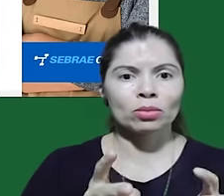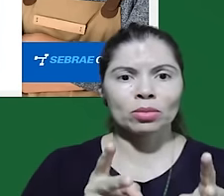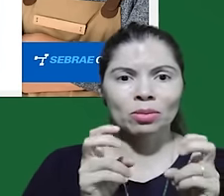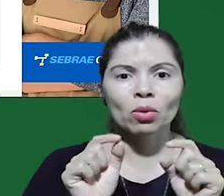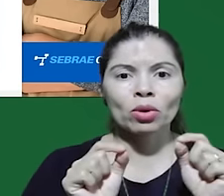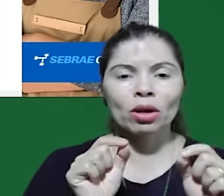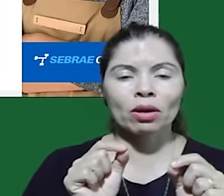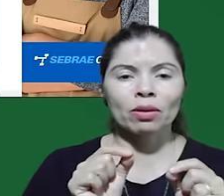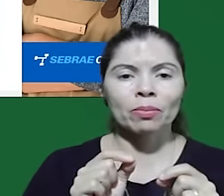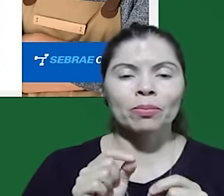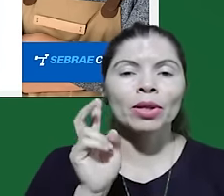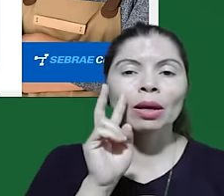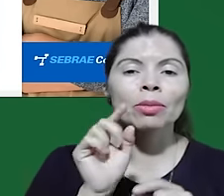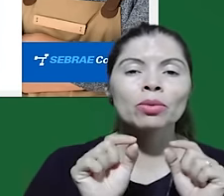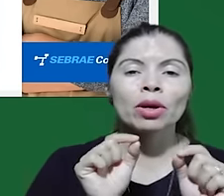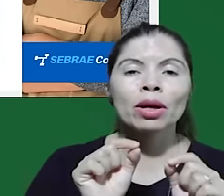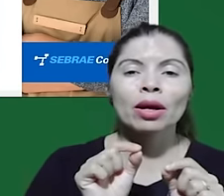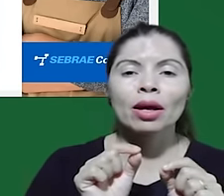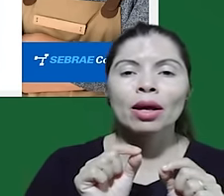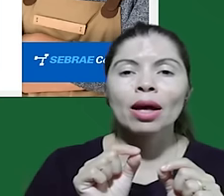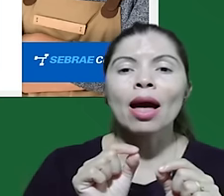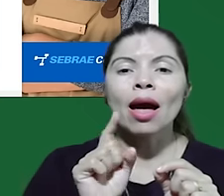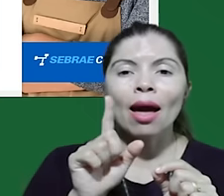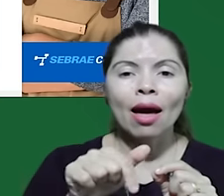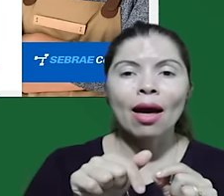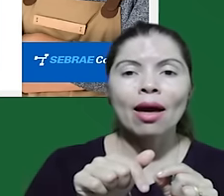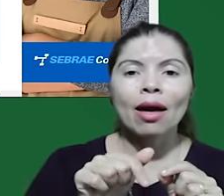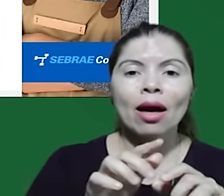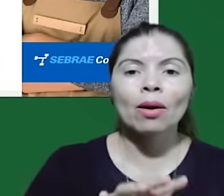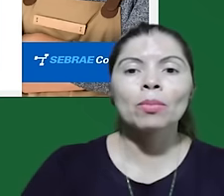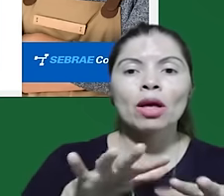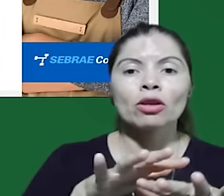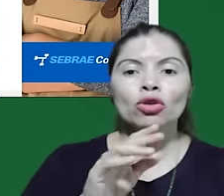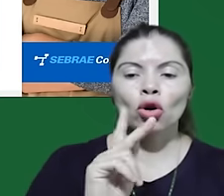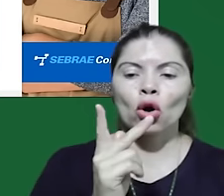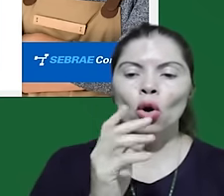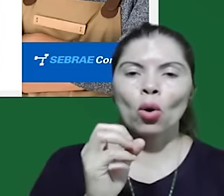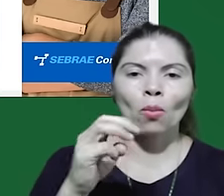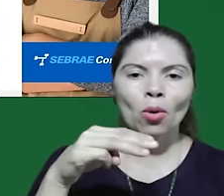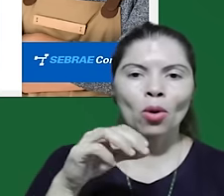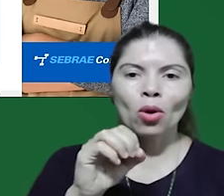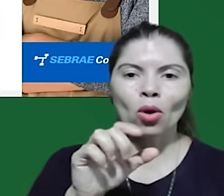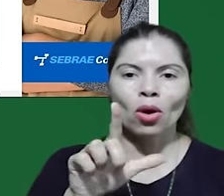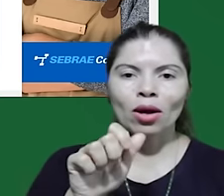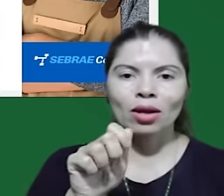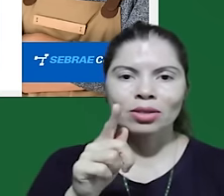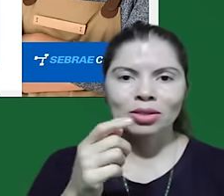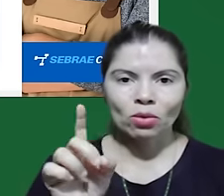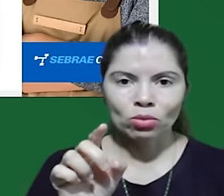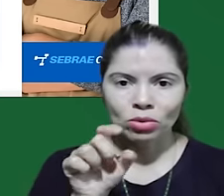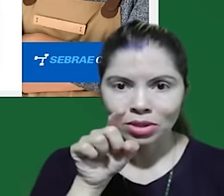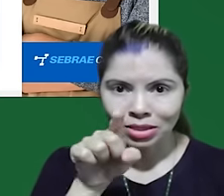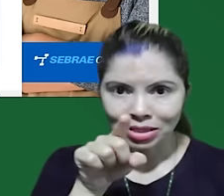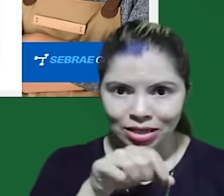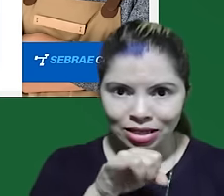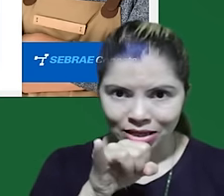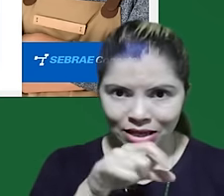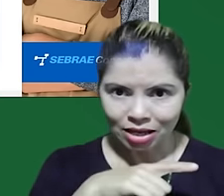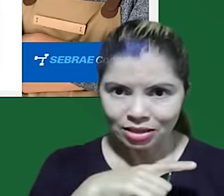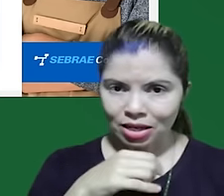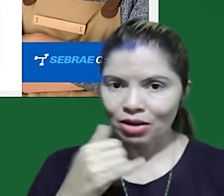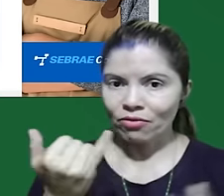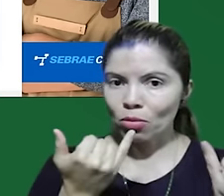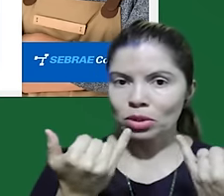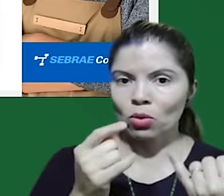aqui lembrando tá em ambiente de homologação se você tiver fazendo emissão em produção não vai aparecer essa informação